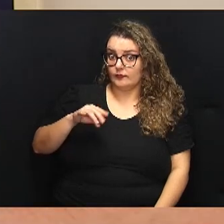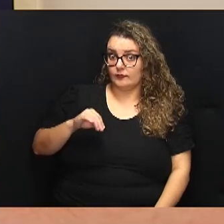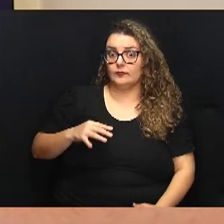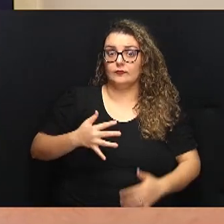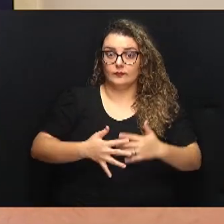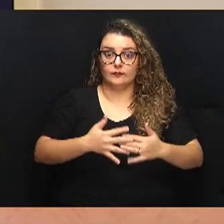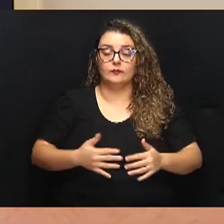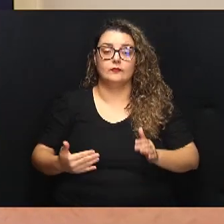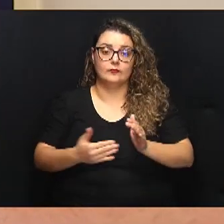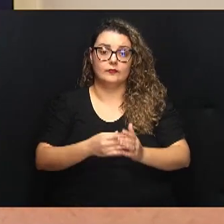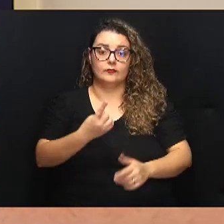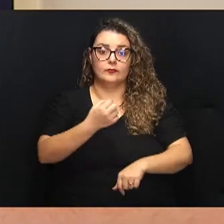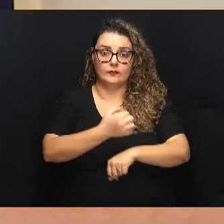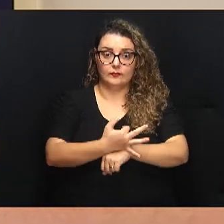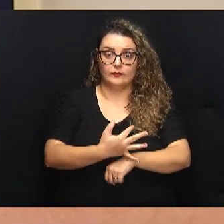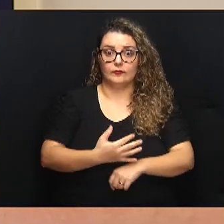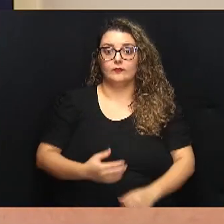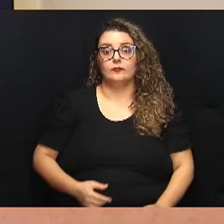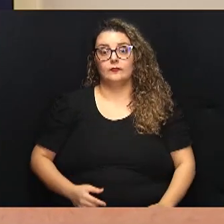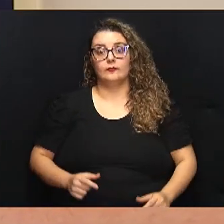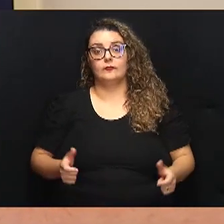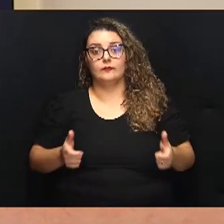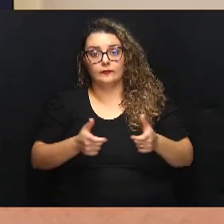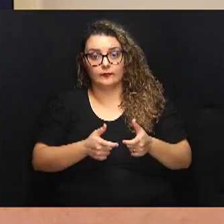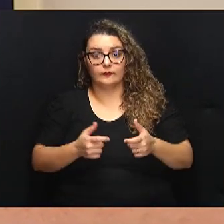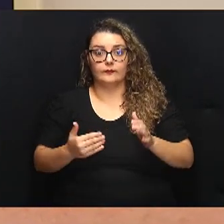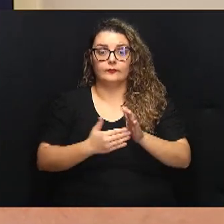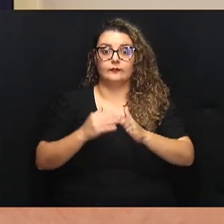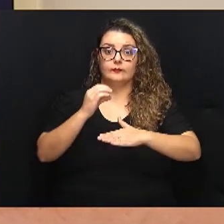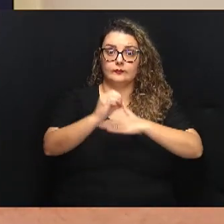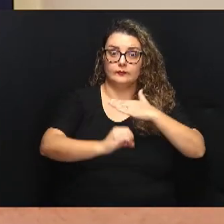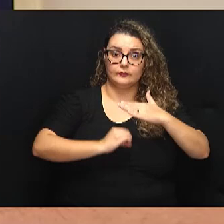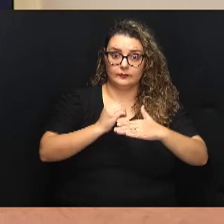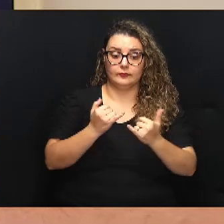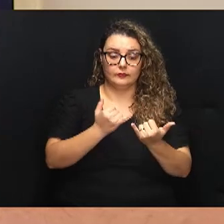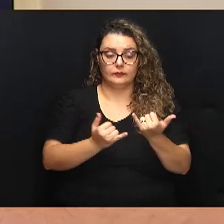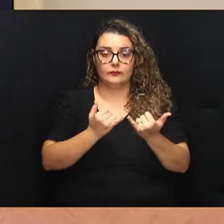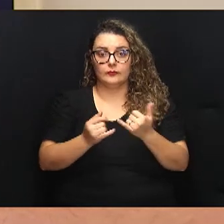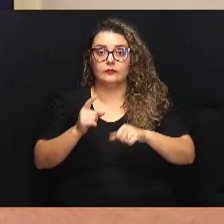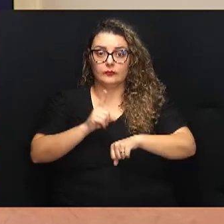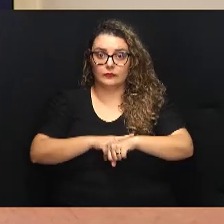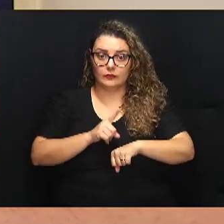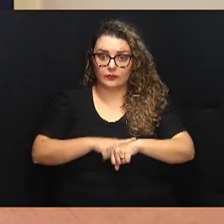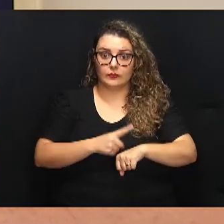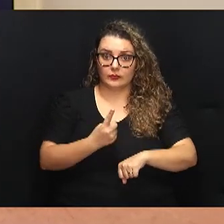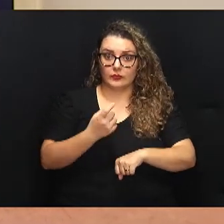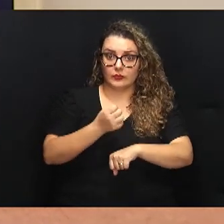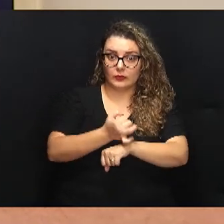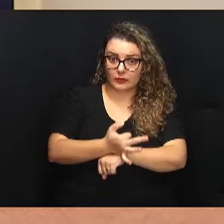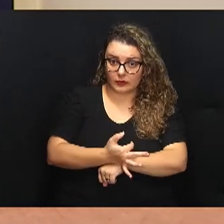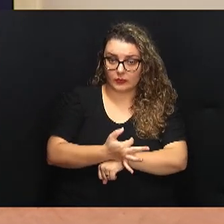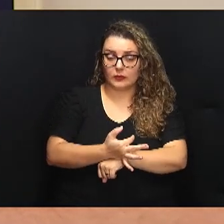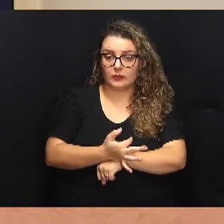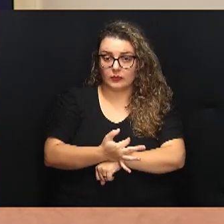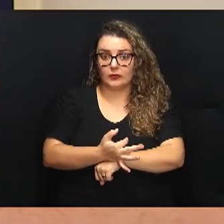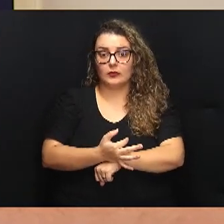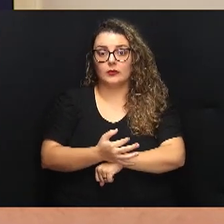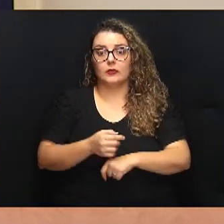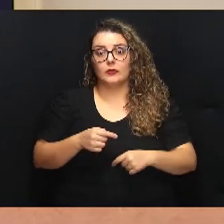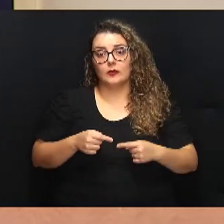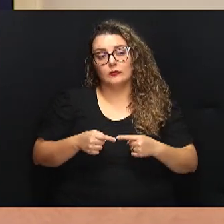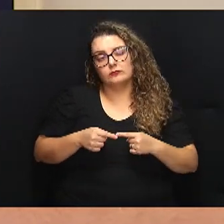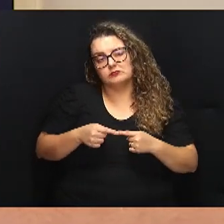manhã. Para os de baixa incomodidade, até 24 horas. Média incomodidade, até 1 hora da manhã, com a extensão de